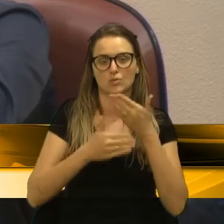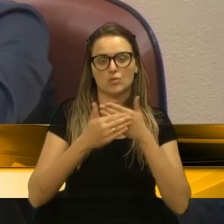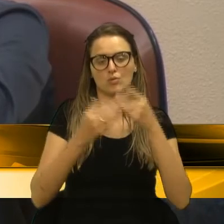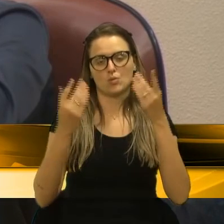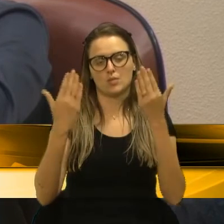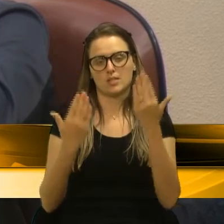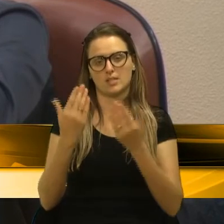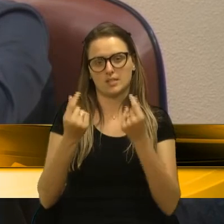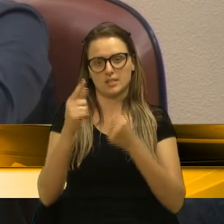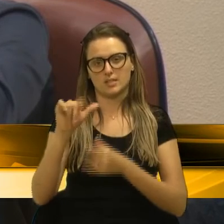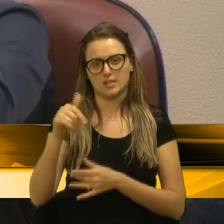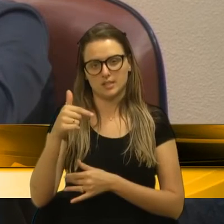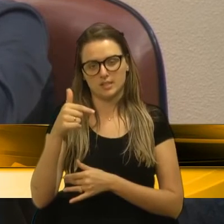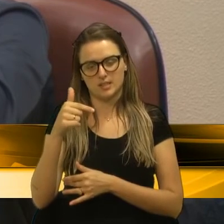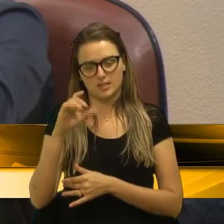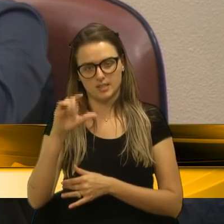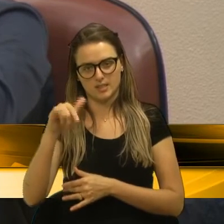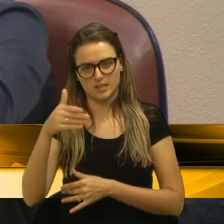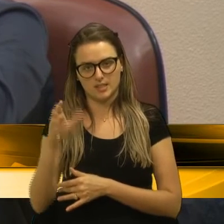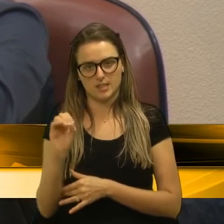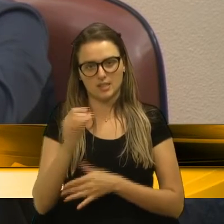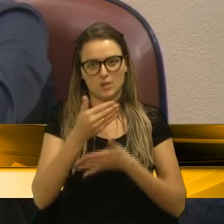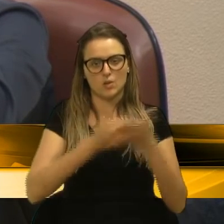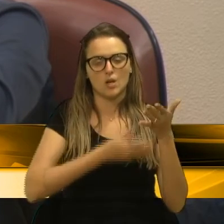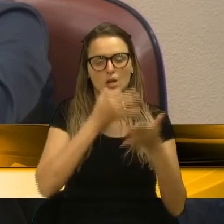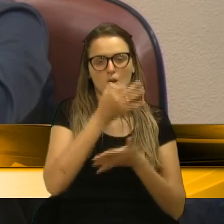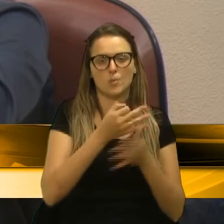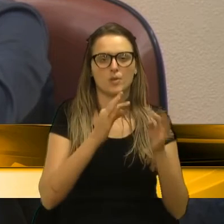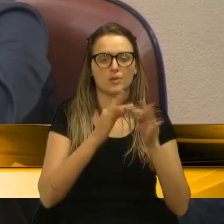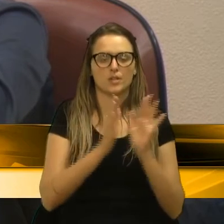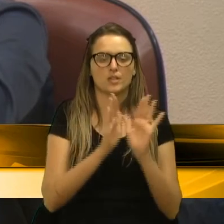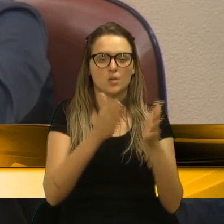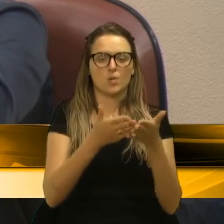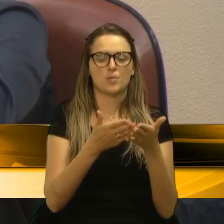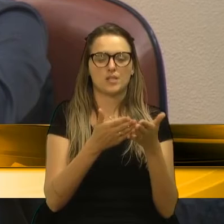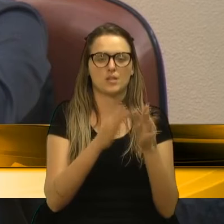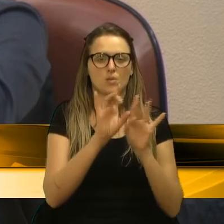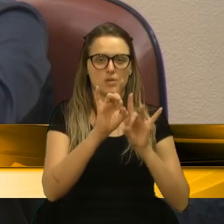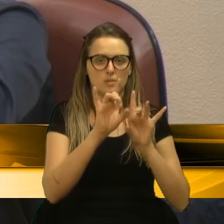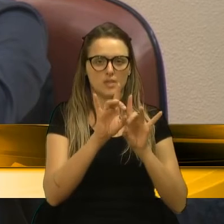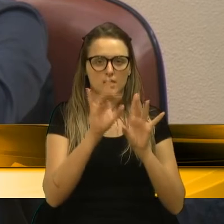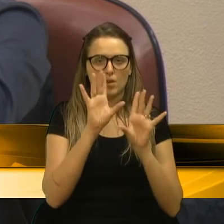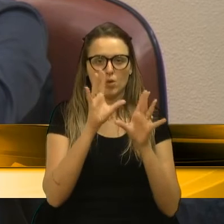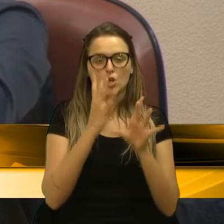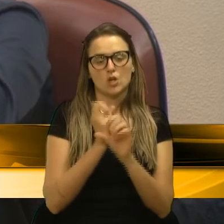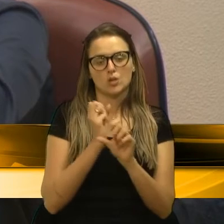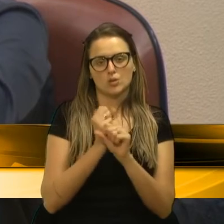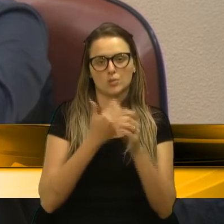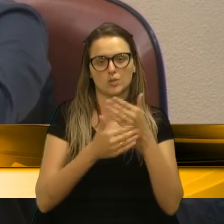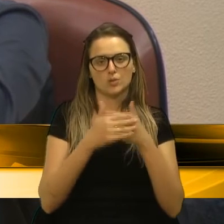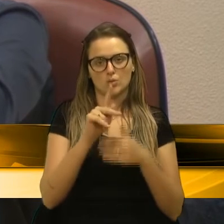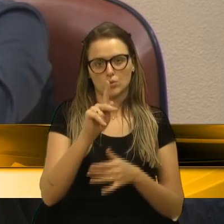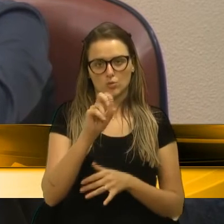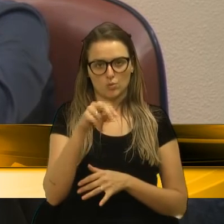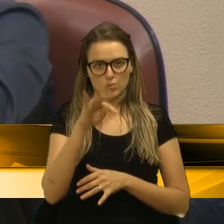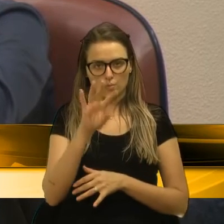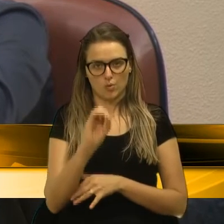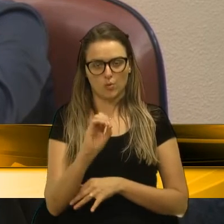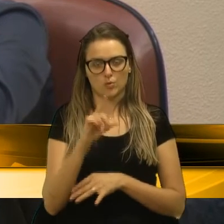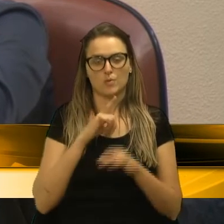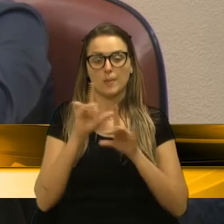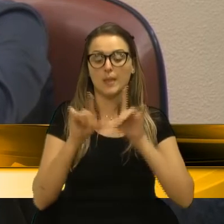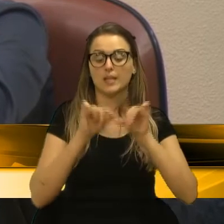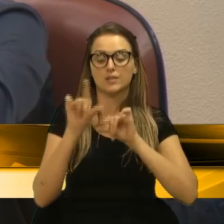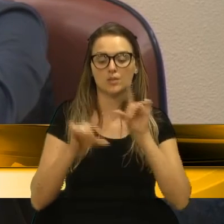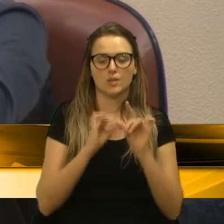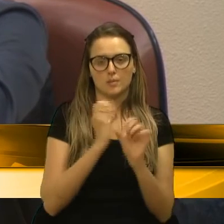O instrumento convocatório, parecer técnico da Comissão Especial de Seleção e somatório dos pontos dos fatores de avaliação, sugere classificar